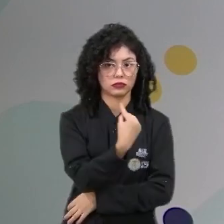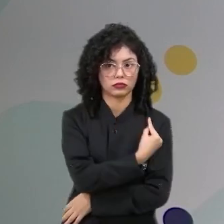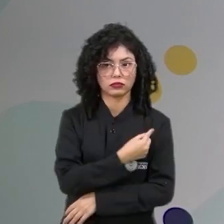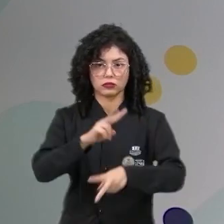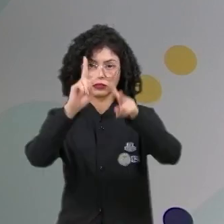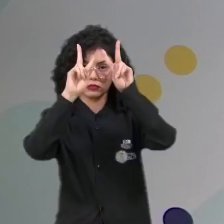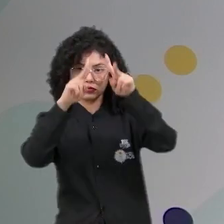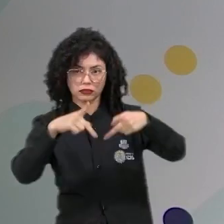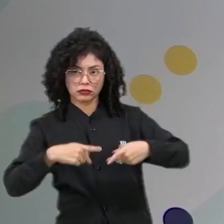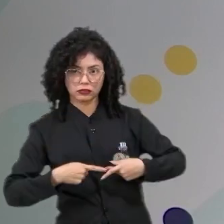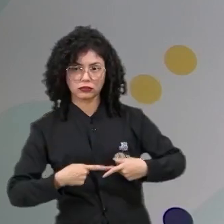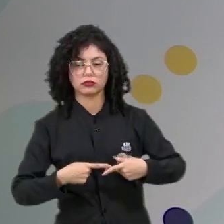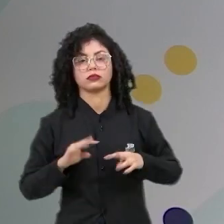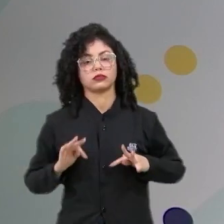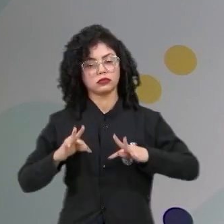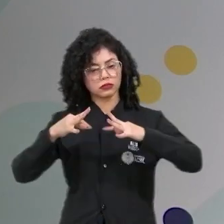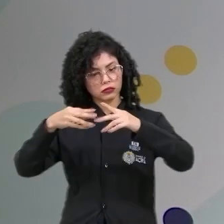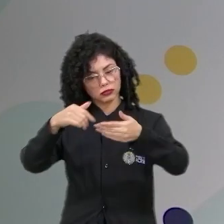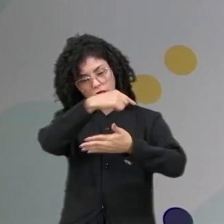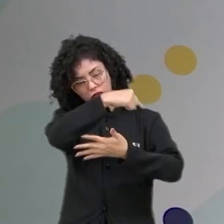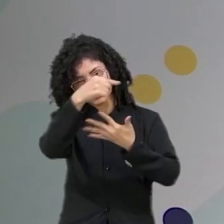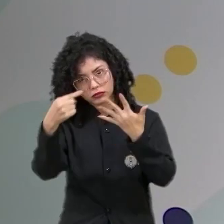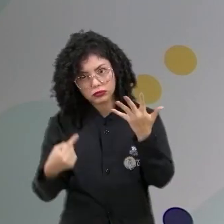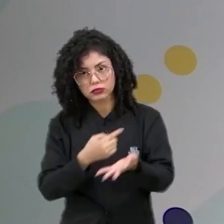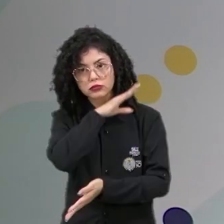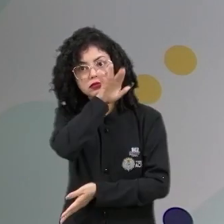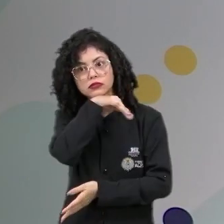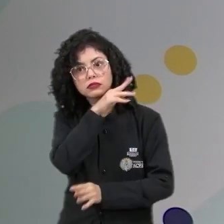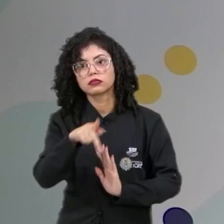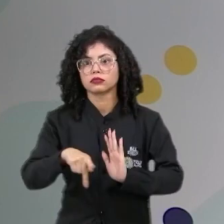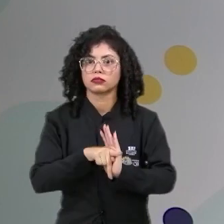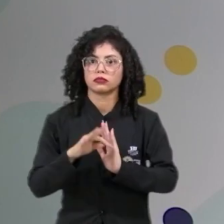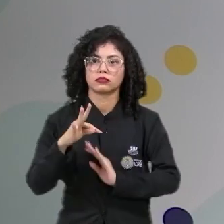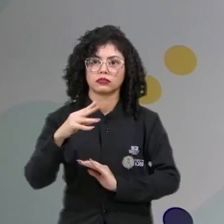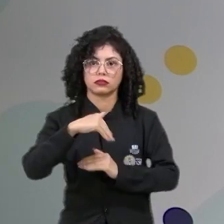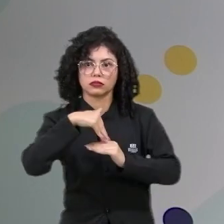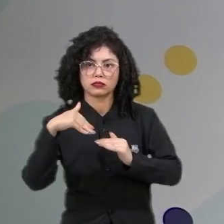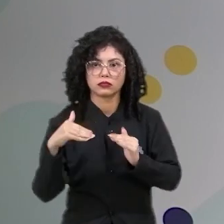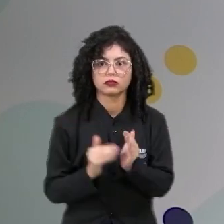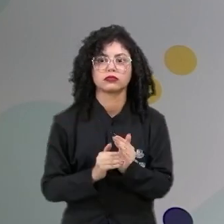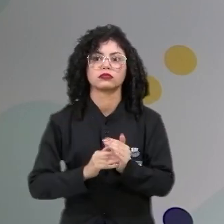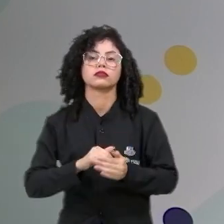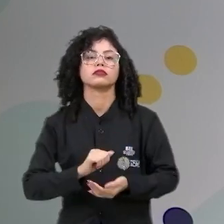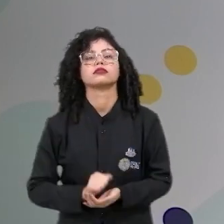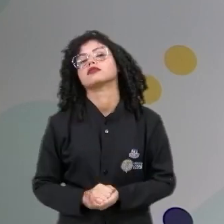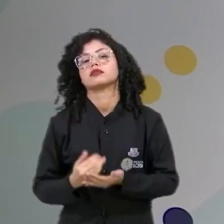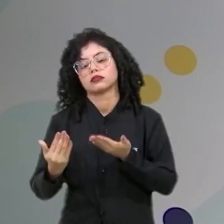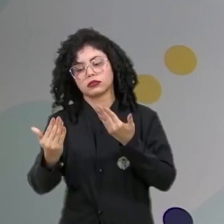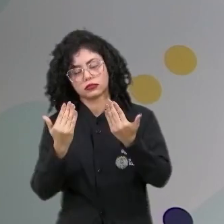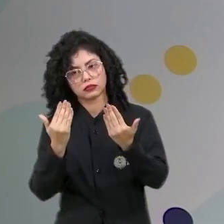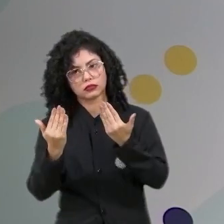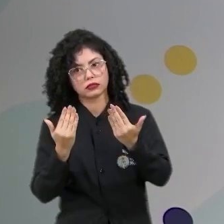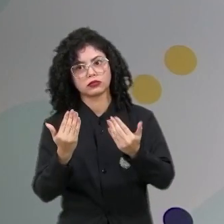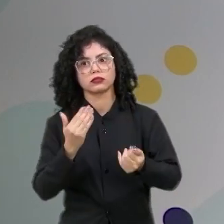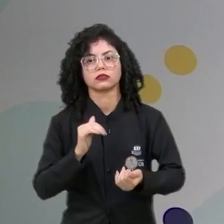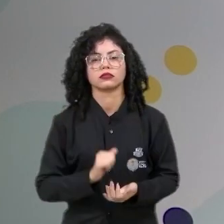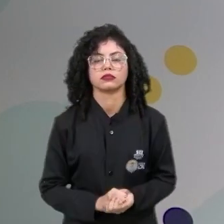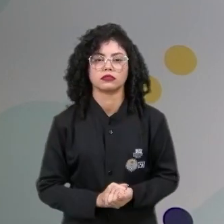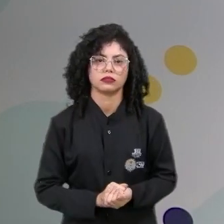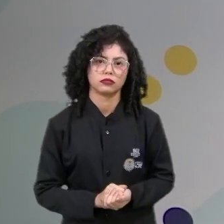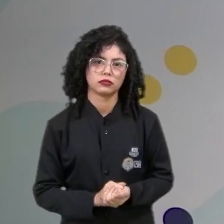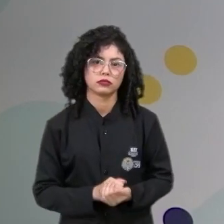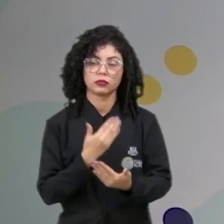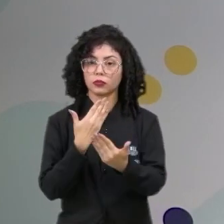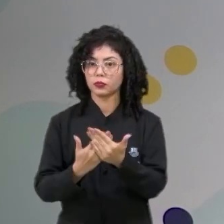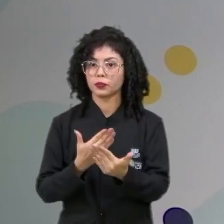seres humanos. Ele se dá em todos os animais. Então, há a comparação, há